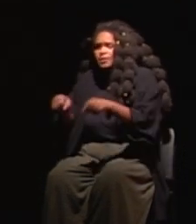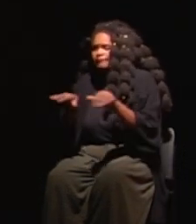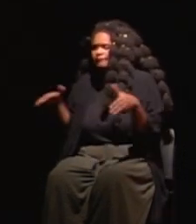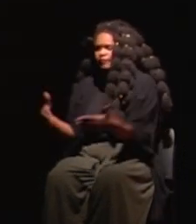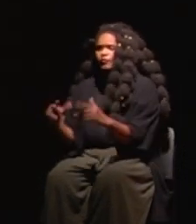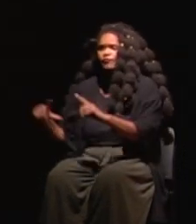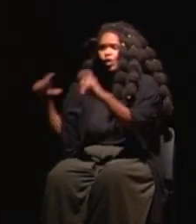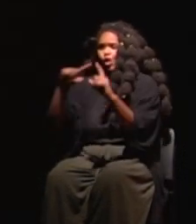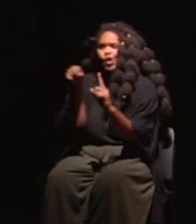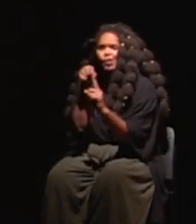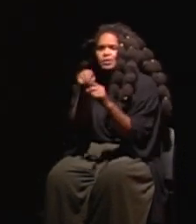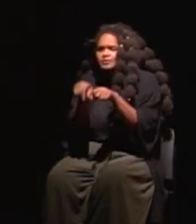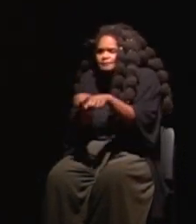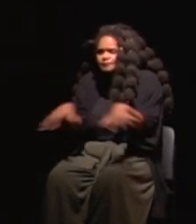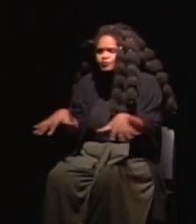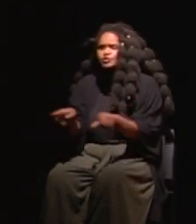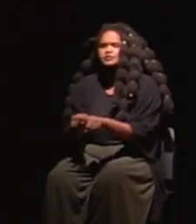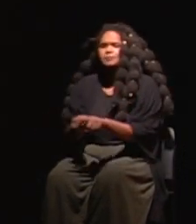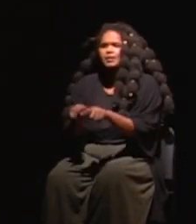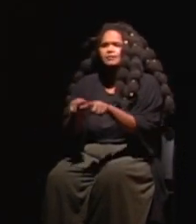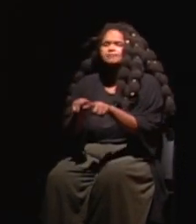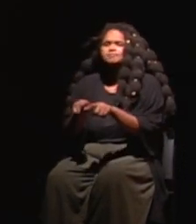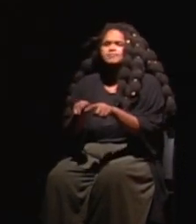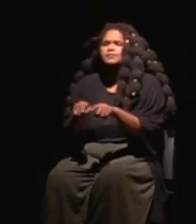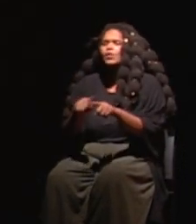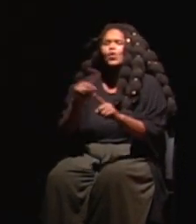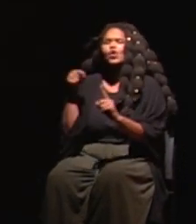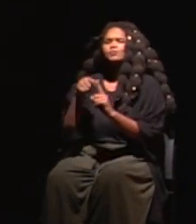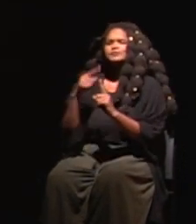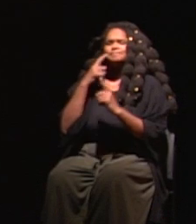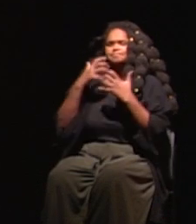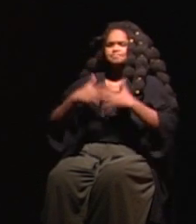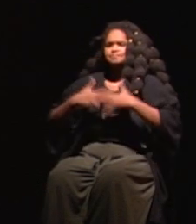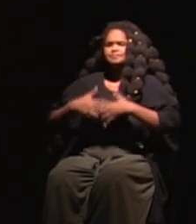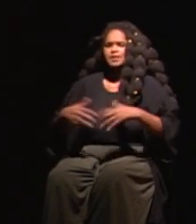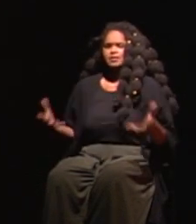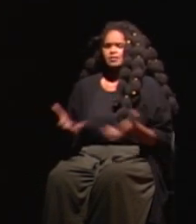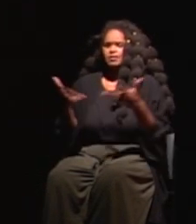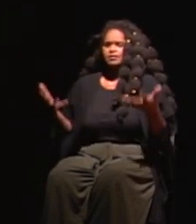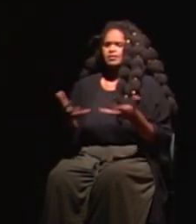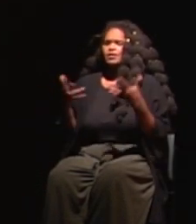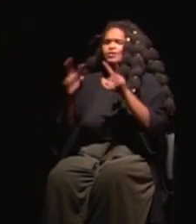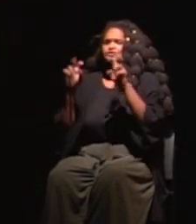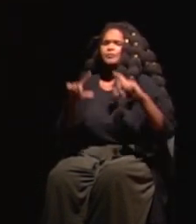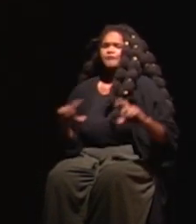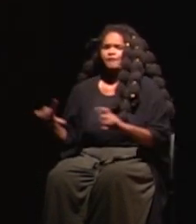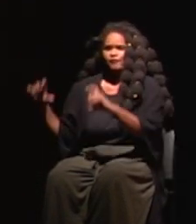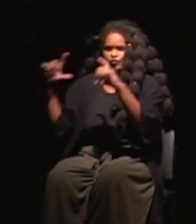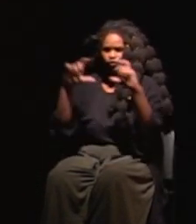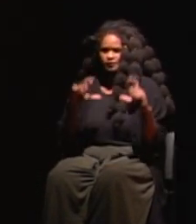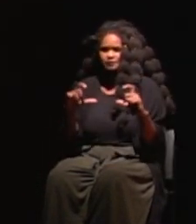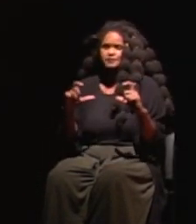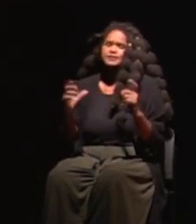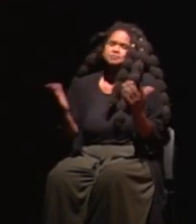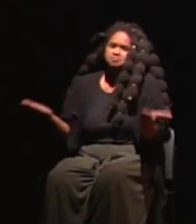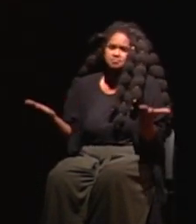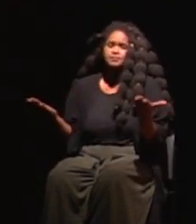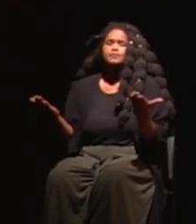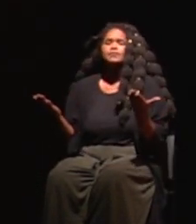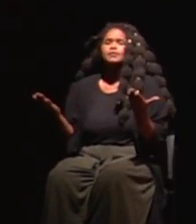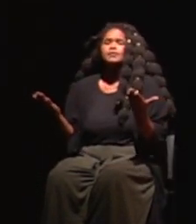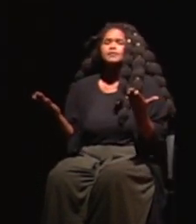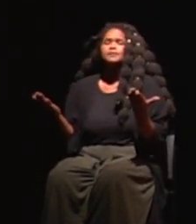para difundir, para, né, divulgar e para pensar, né, estimular o pensamento sobre a fotografia. E, assim, como